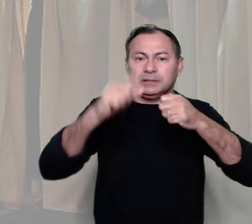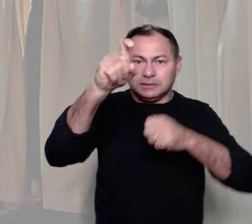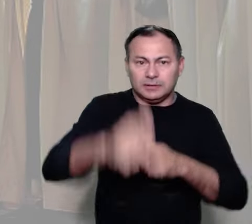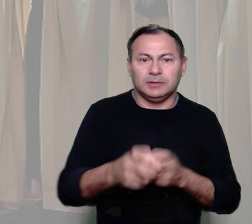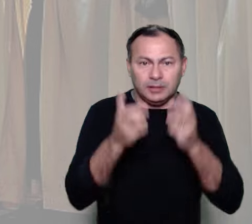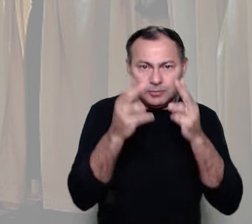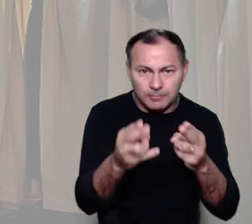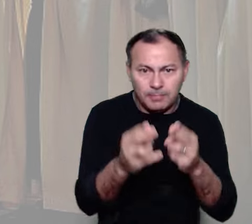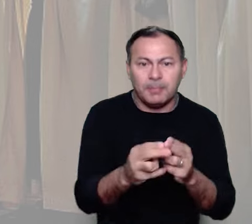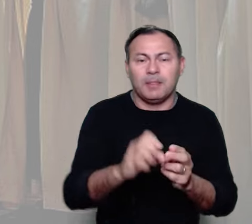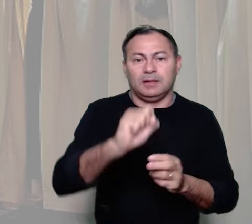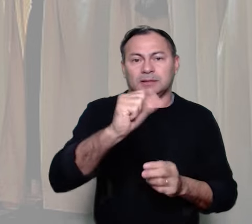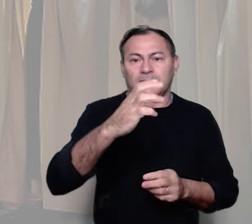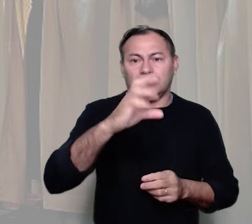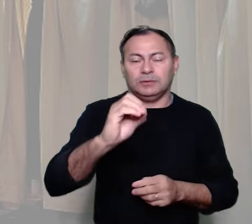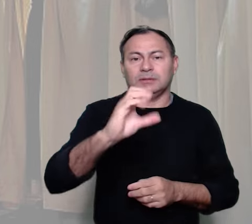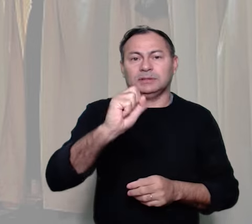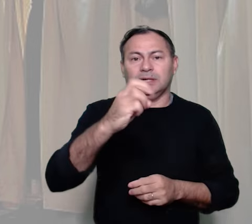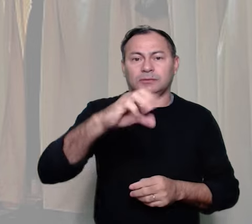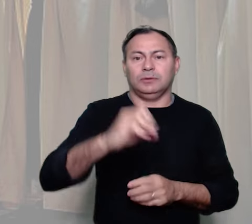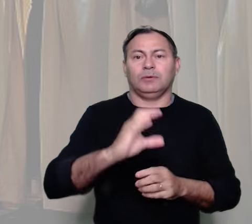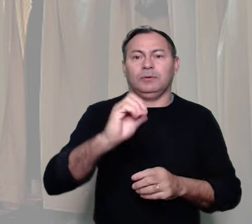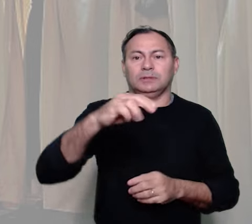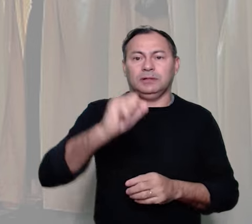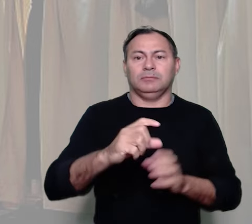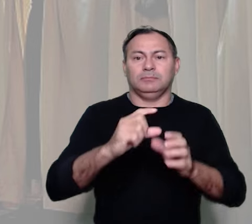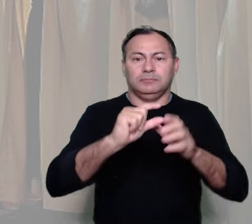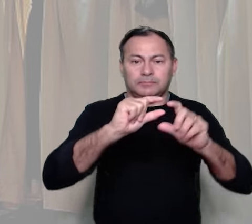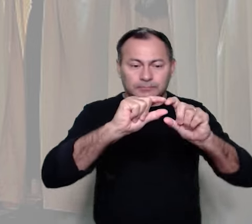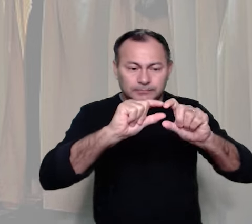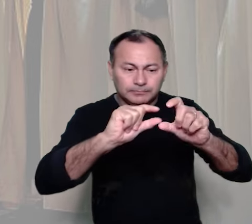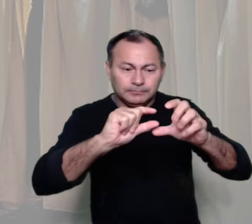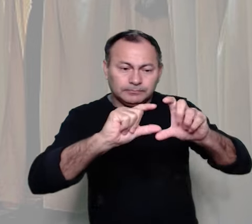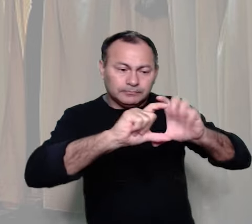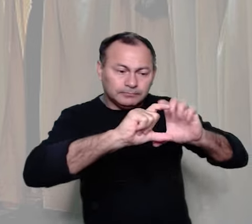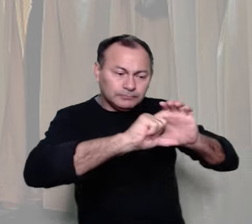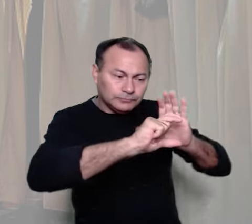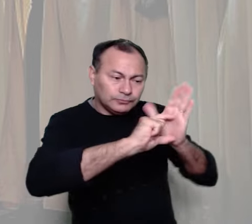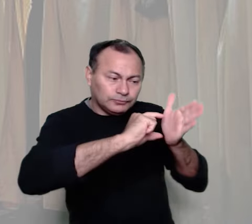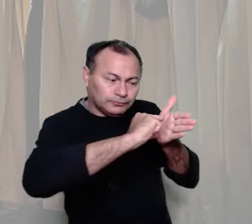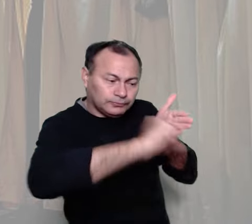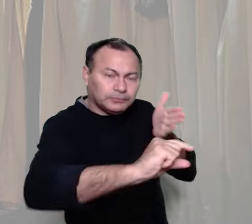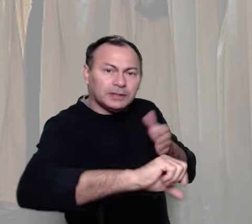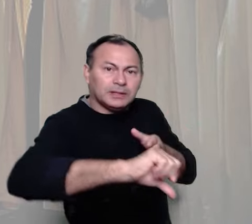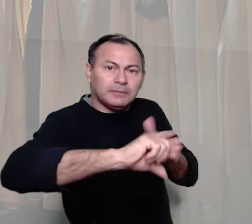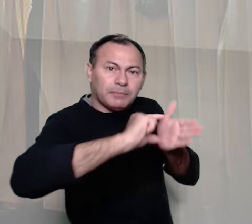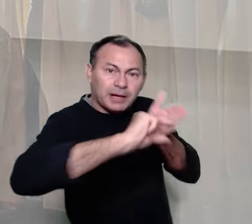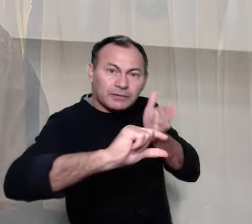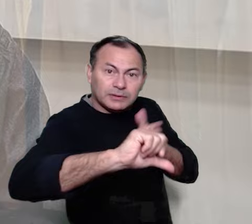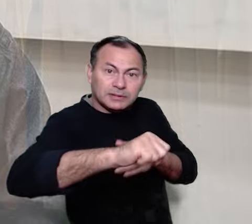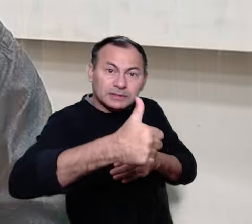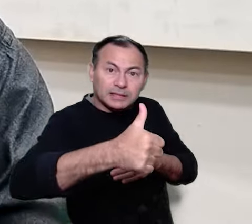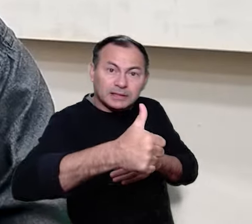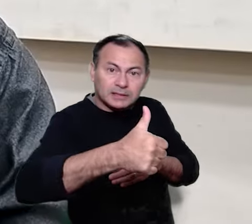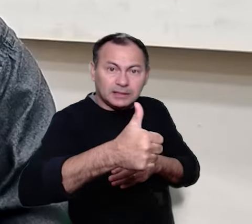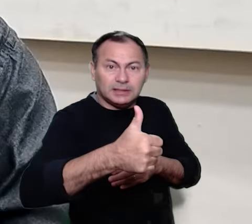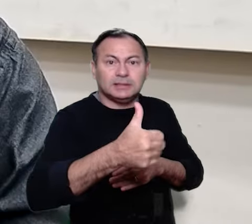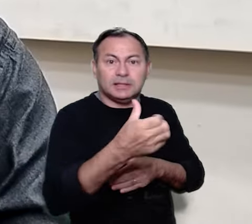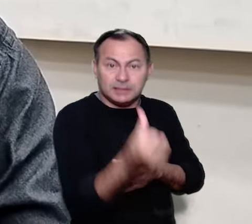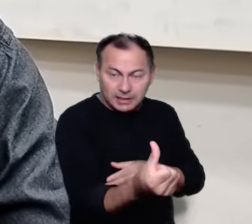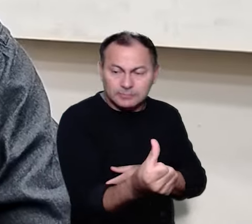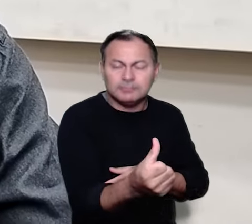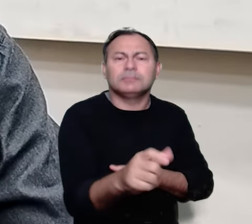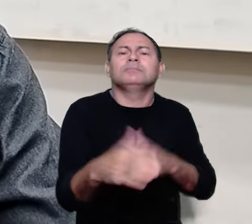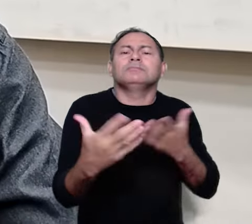litúrgico deve ser, conforme Sacrosanto Contínio, parágrafo 116. Mas em que